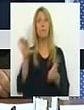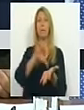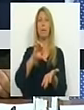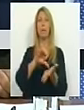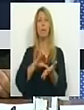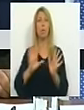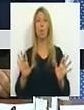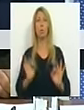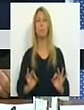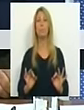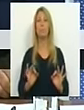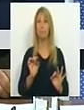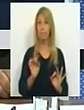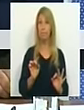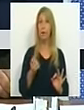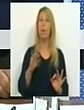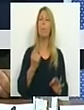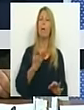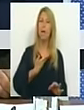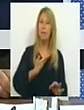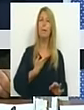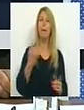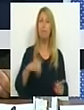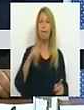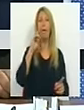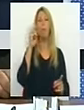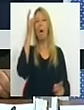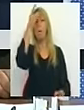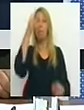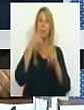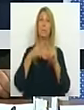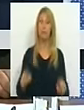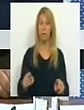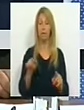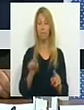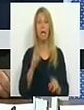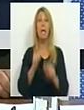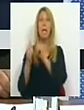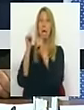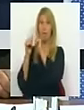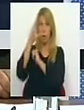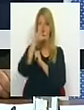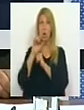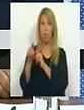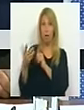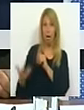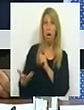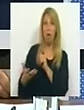centralizadora. A essa o PSD opõe uma outra visão, é de que a reversão deste Governo